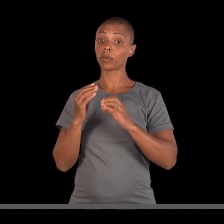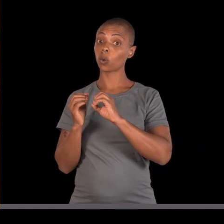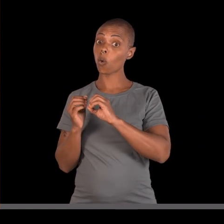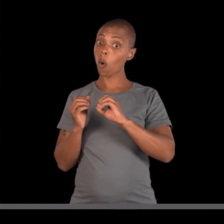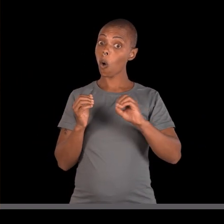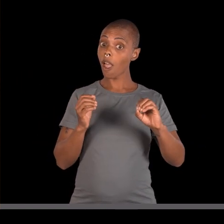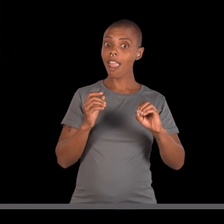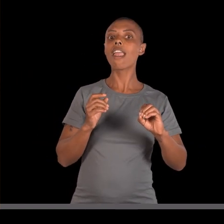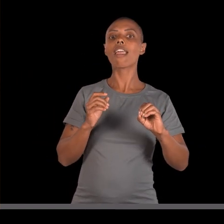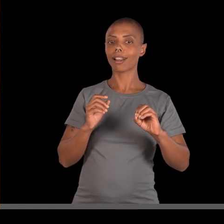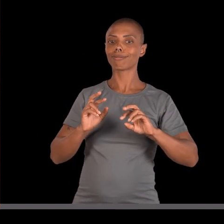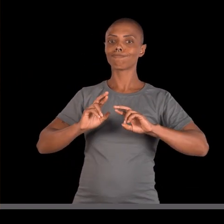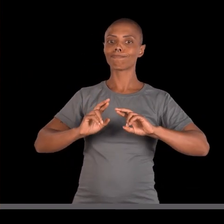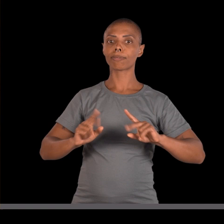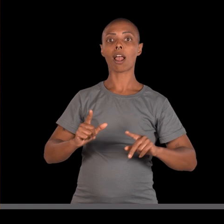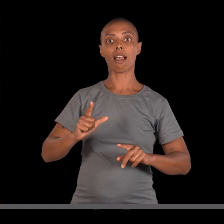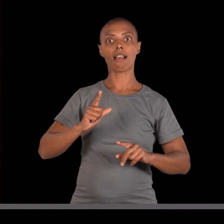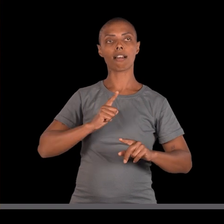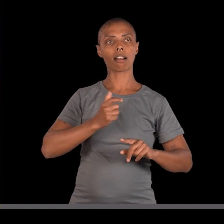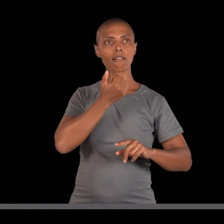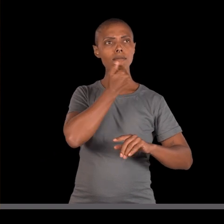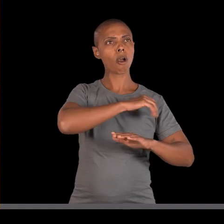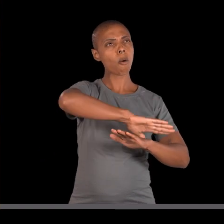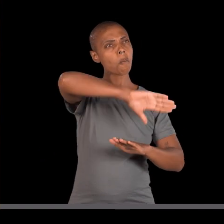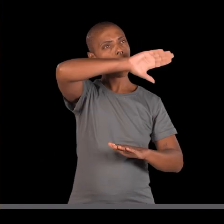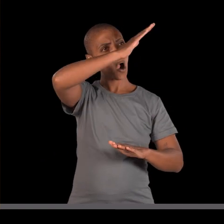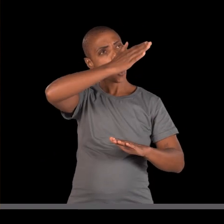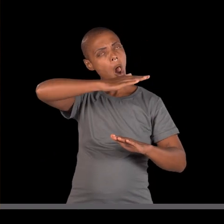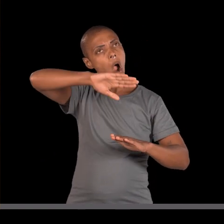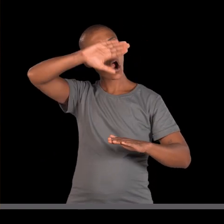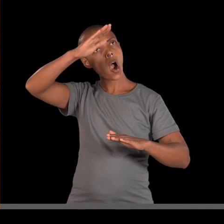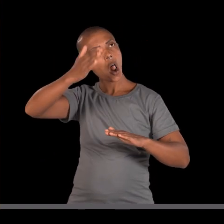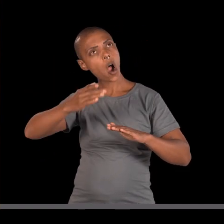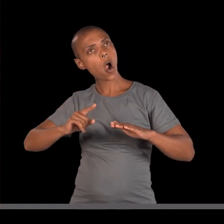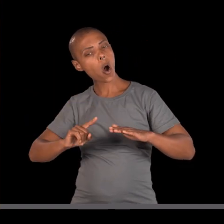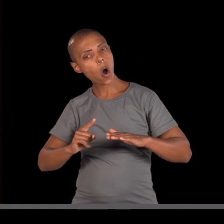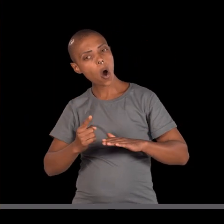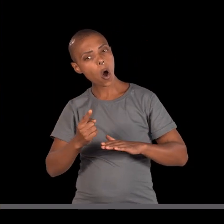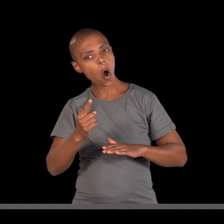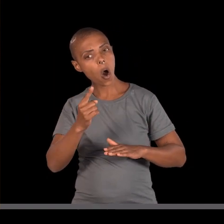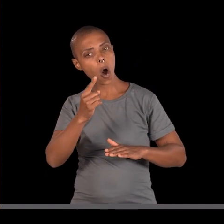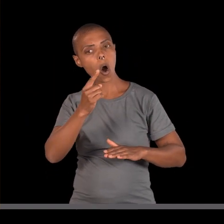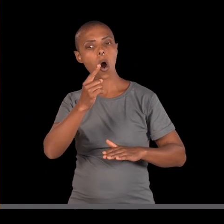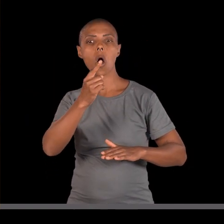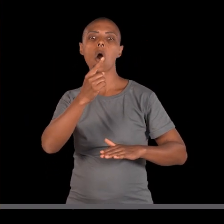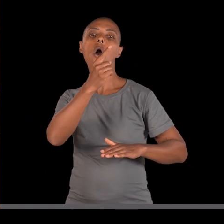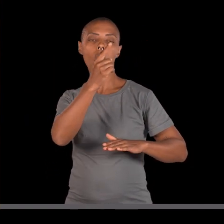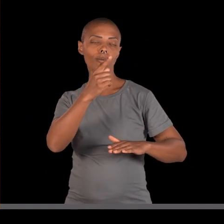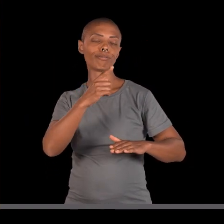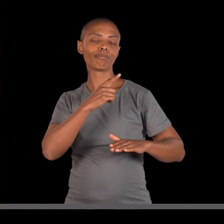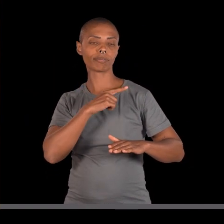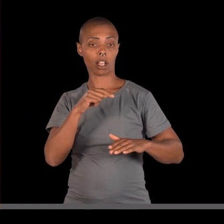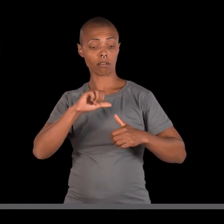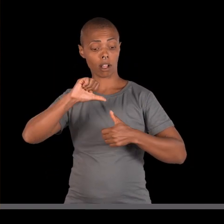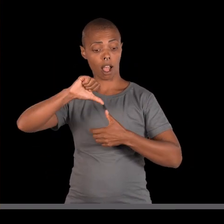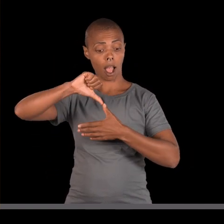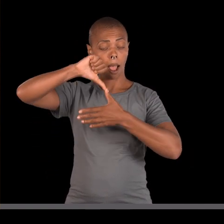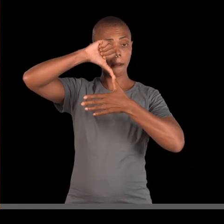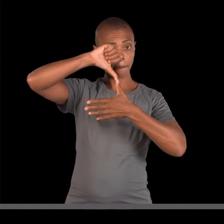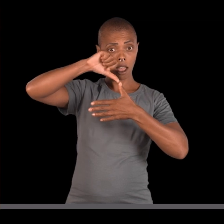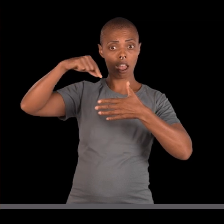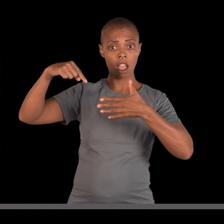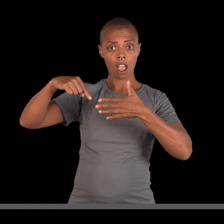na porção oeste, como eu falei para vocês, você vai ter elevadas cadeias de montanhas, as